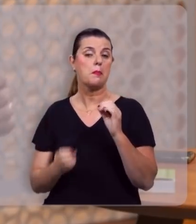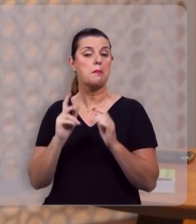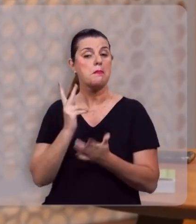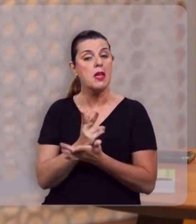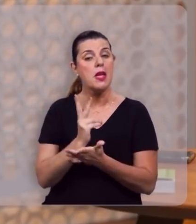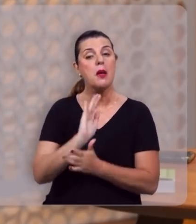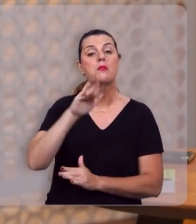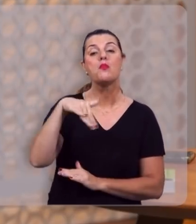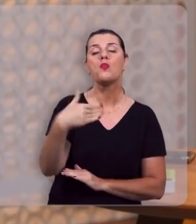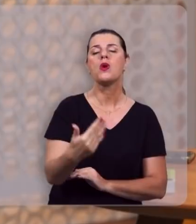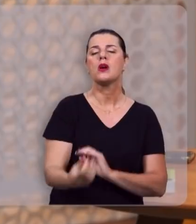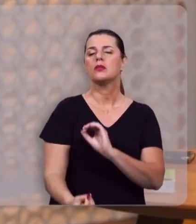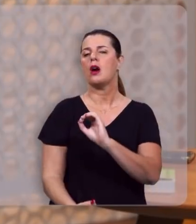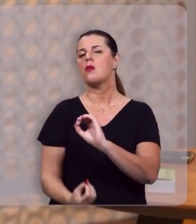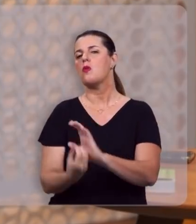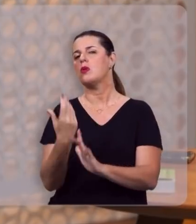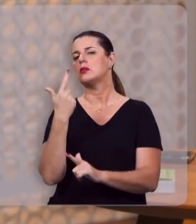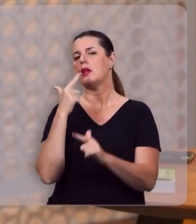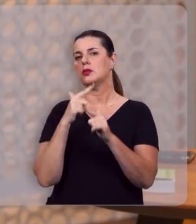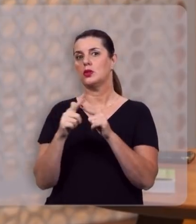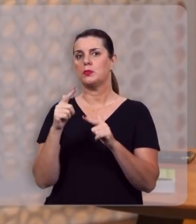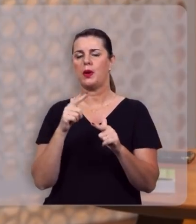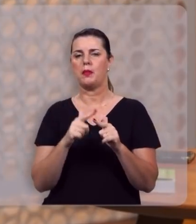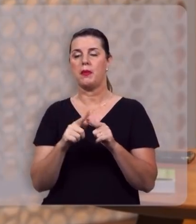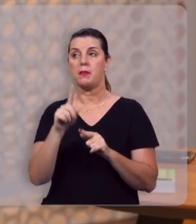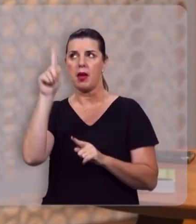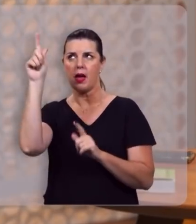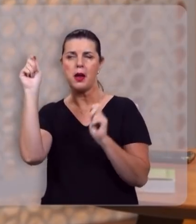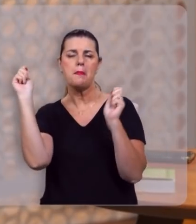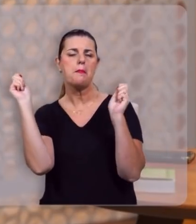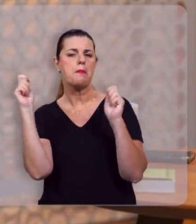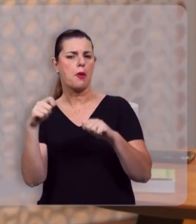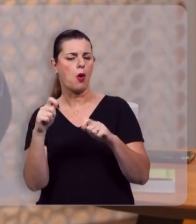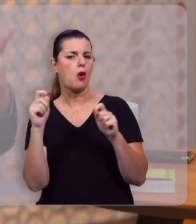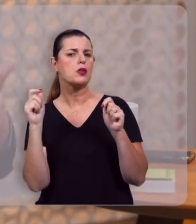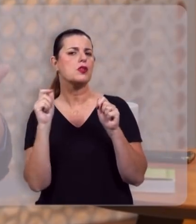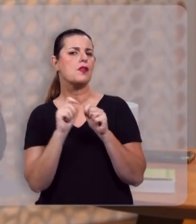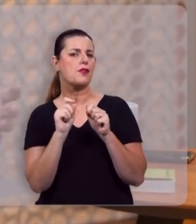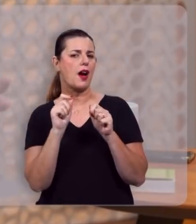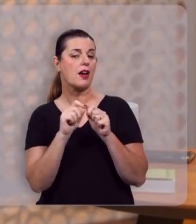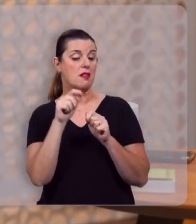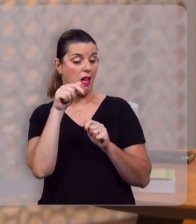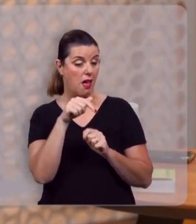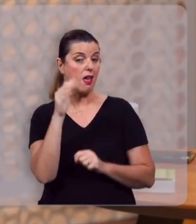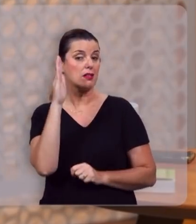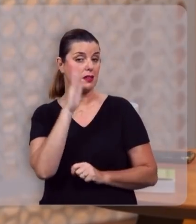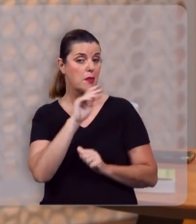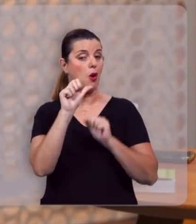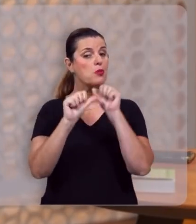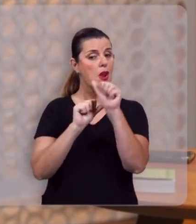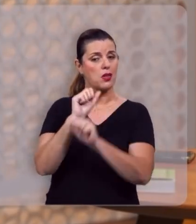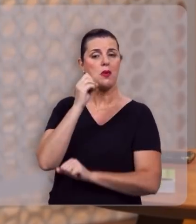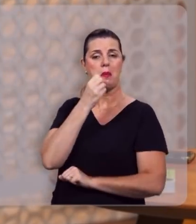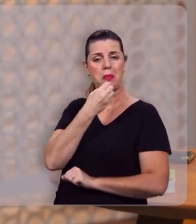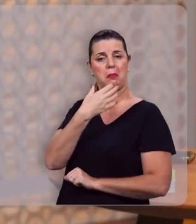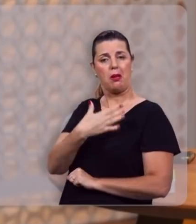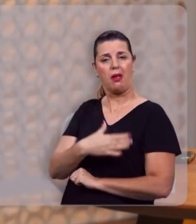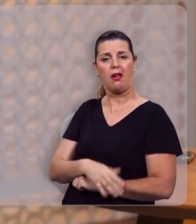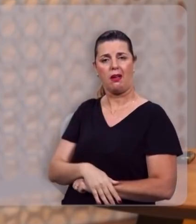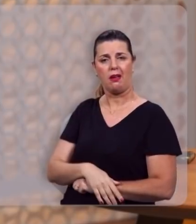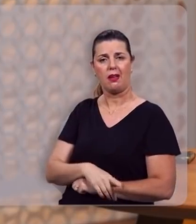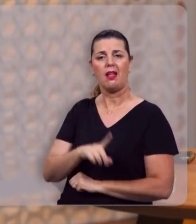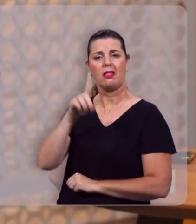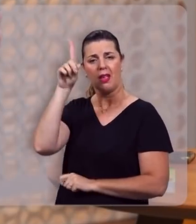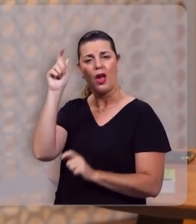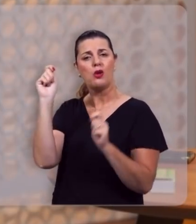das adversidades ao redor, que Ele é aquele que pode inclusive fazer com que esse mal se torne bem, aquele